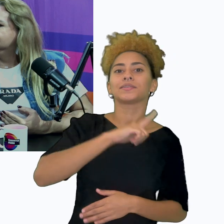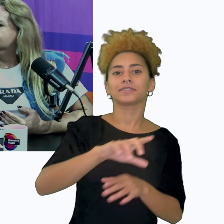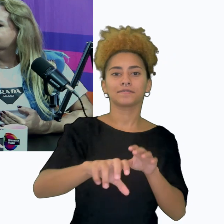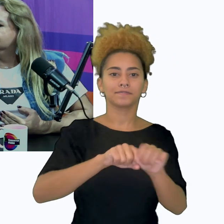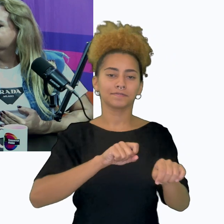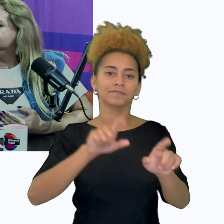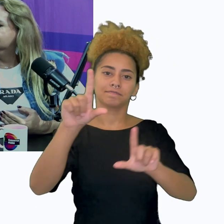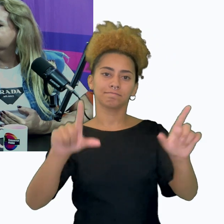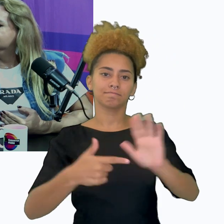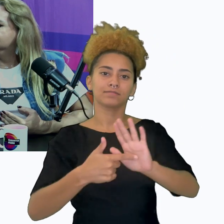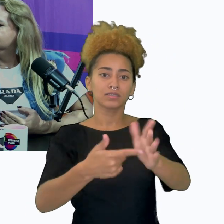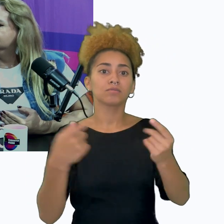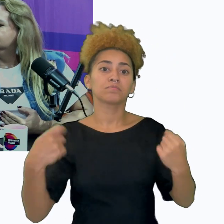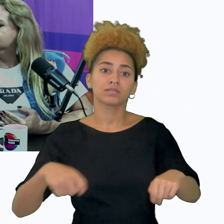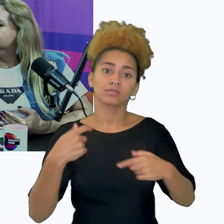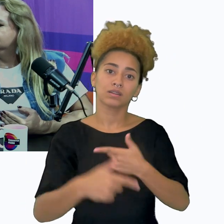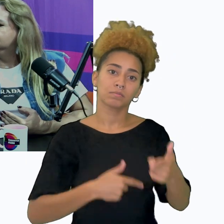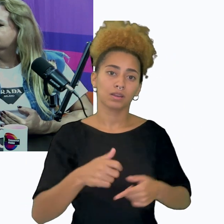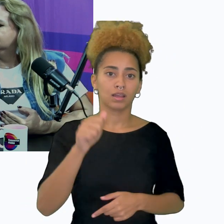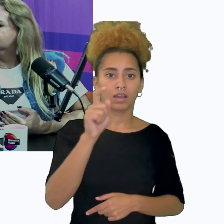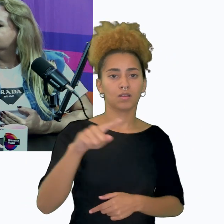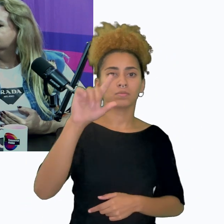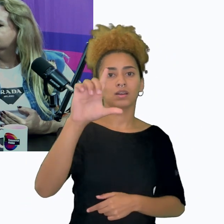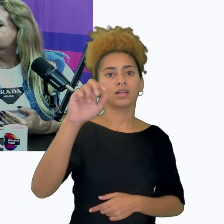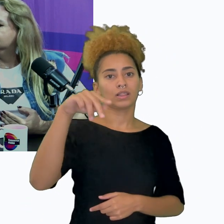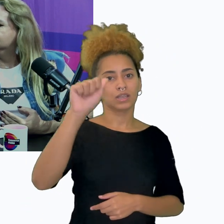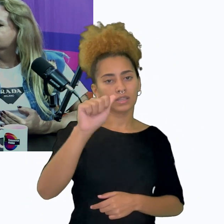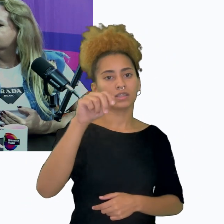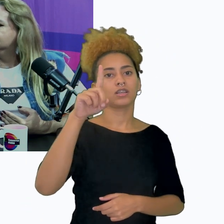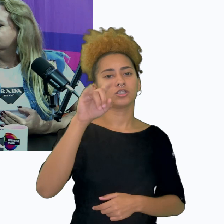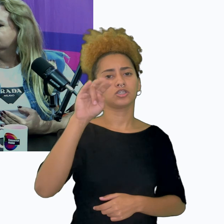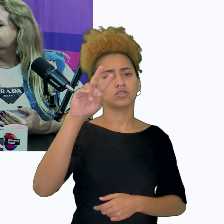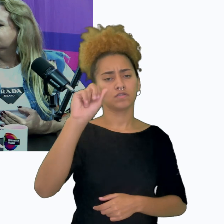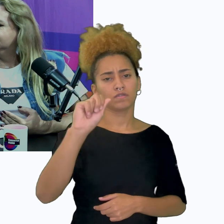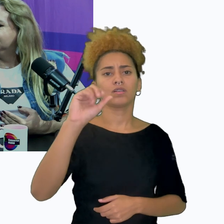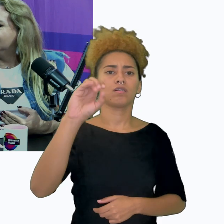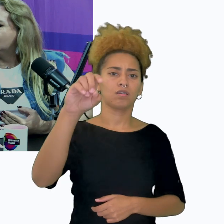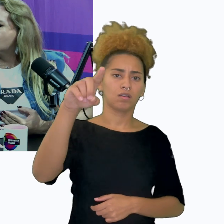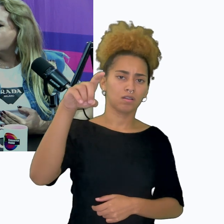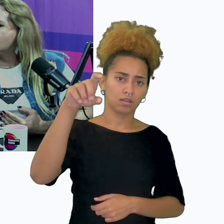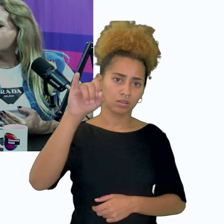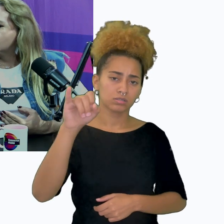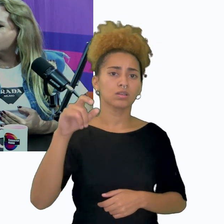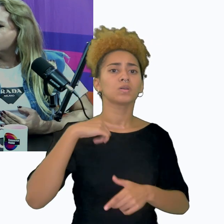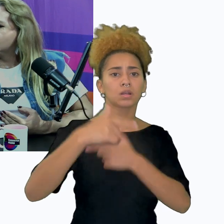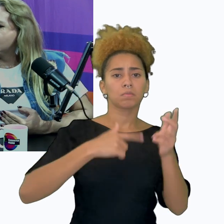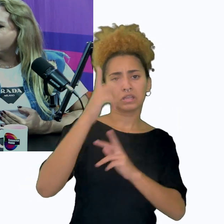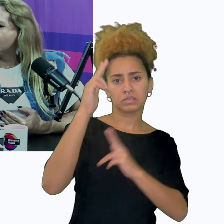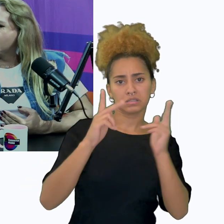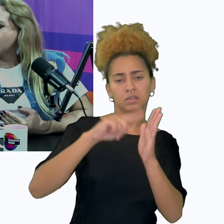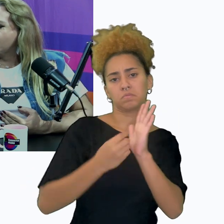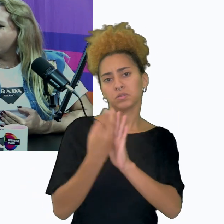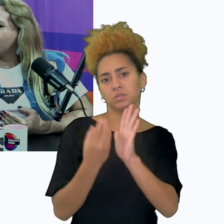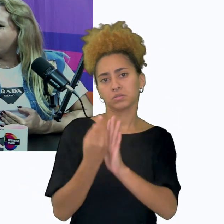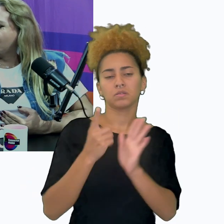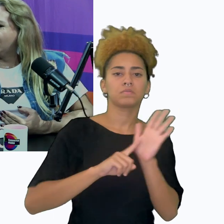né, consegui, estando lá na TV. E preciso trabalhar. Meu arroba é Lena Diva Oxa, trabalho com todo tipo de produção, trabalho com